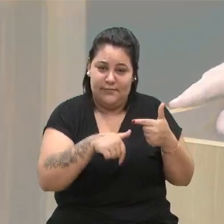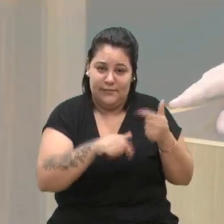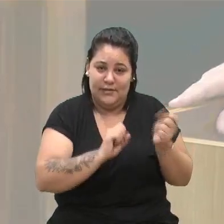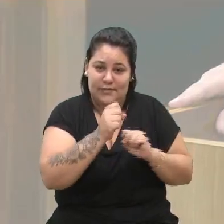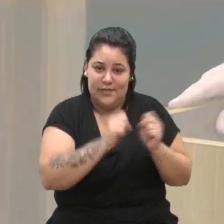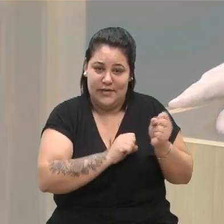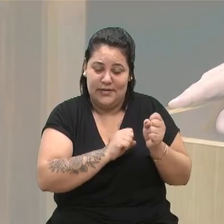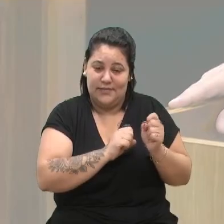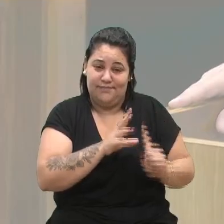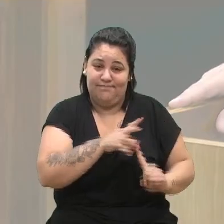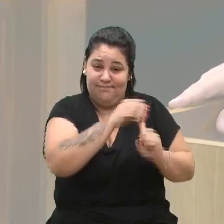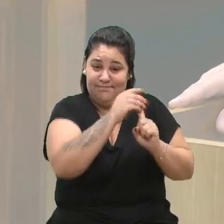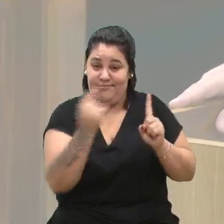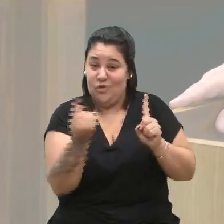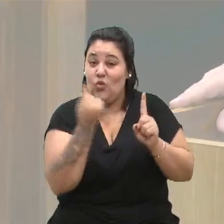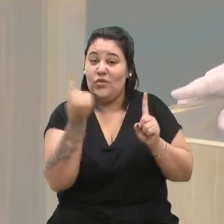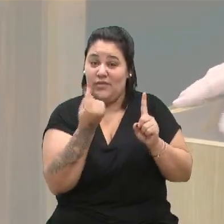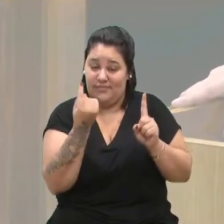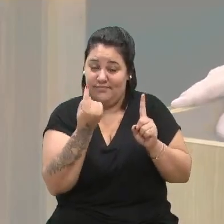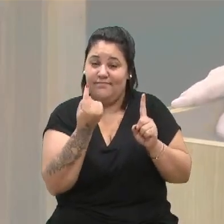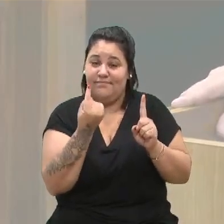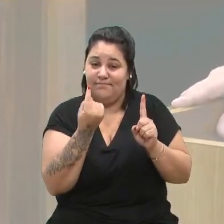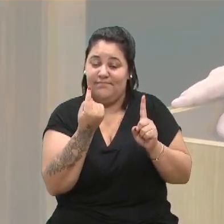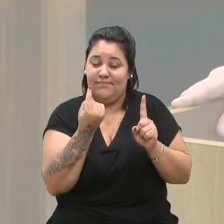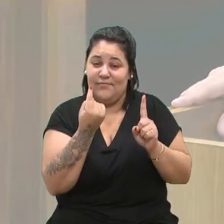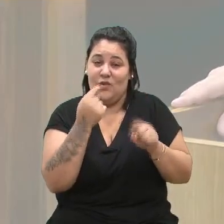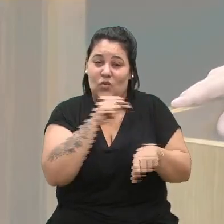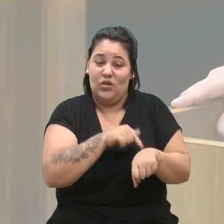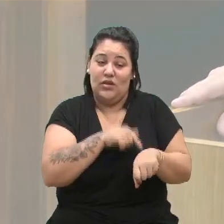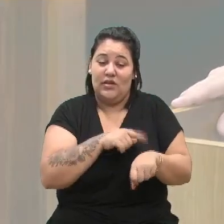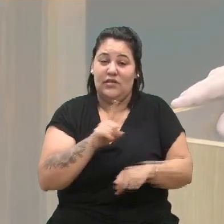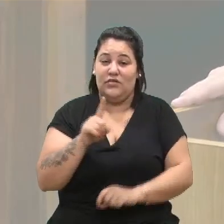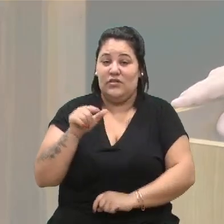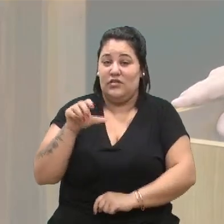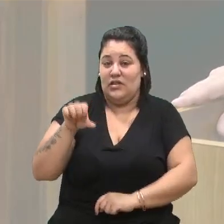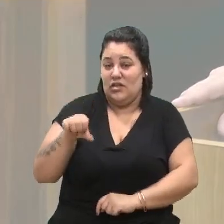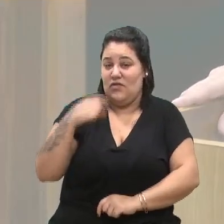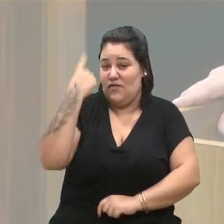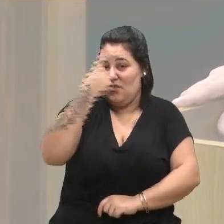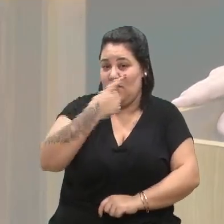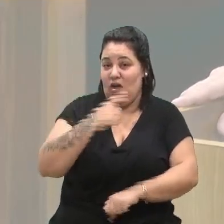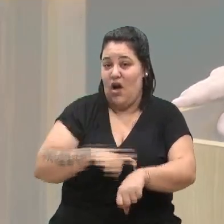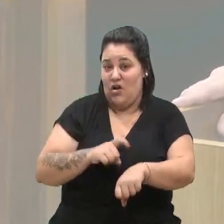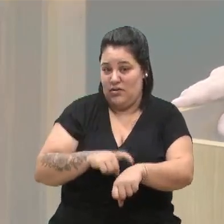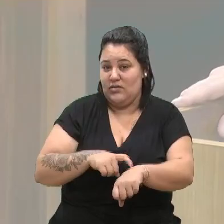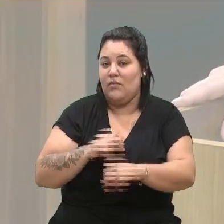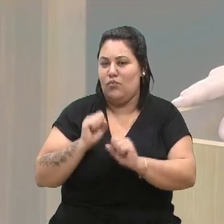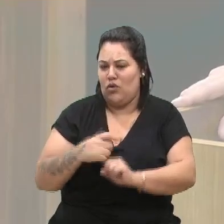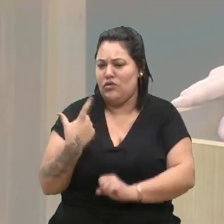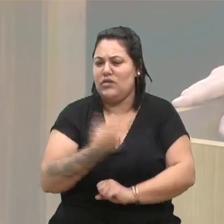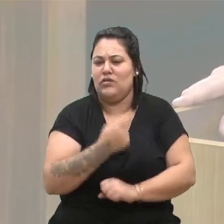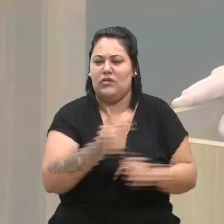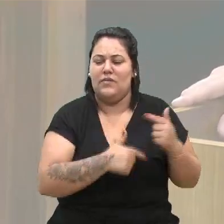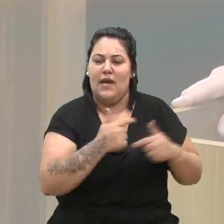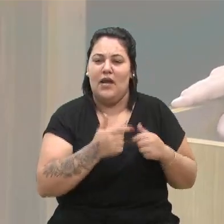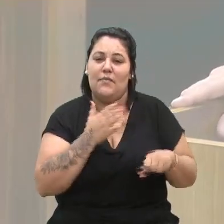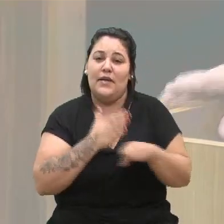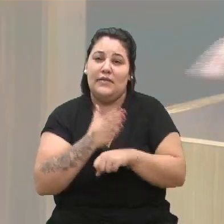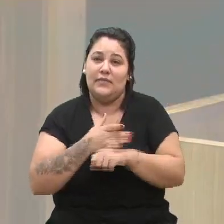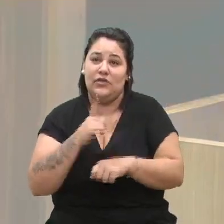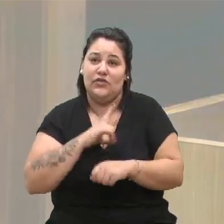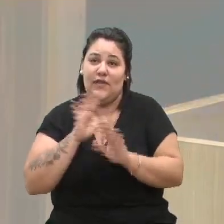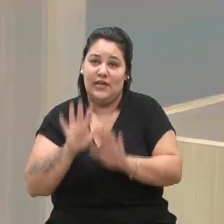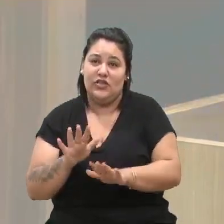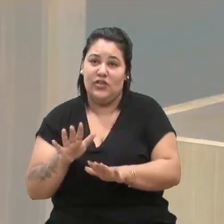a população. O horário é 19 horas, então o pessoal pode sair do trabalho, participar. Nós vamos deixar todo mundo falar